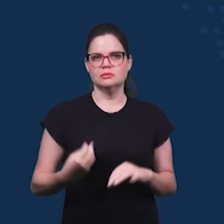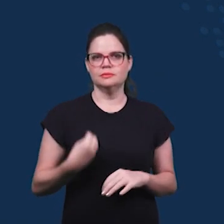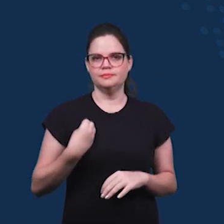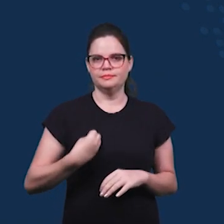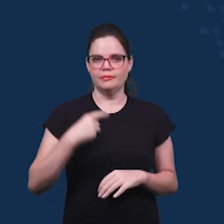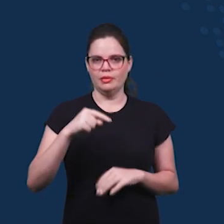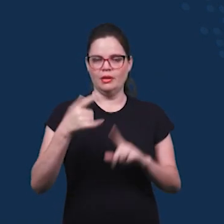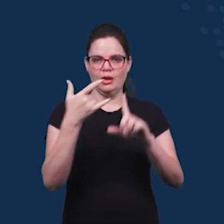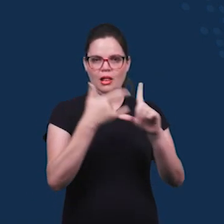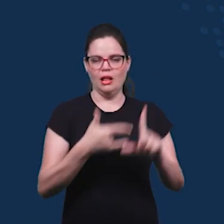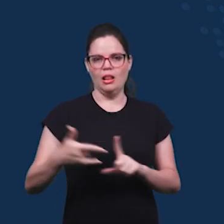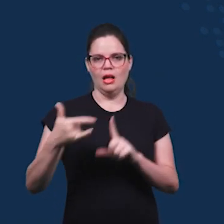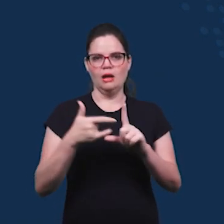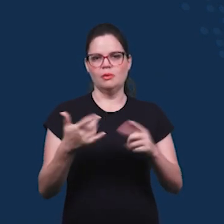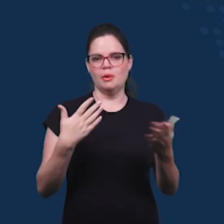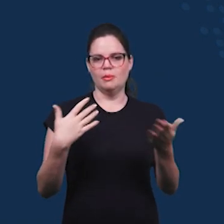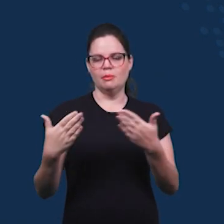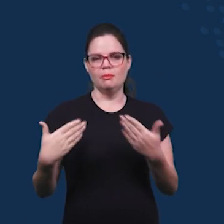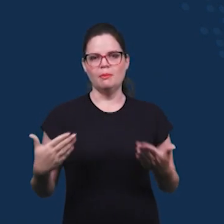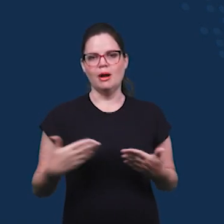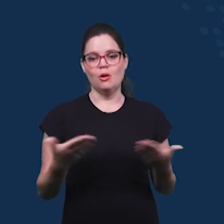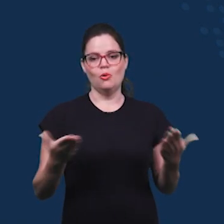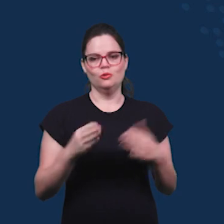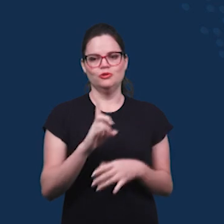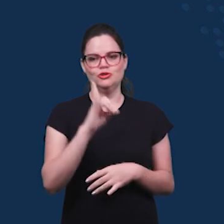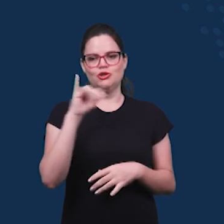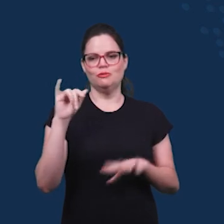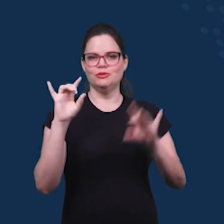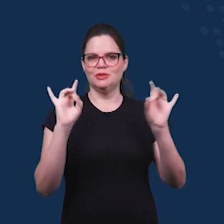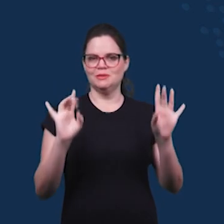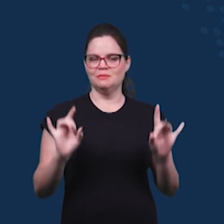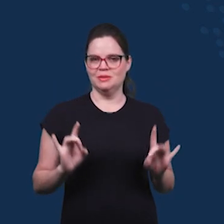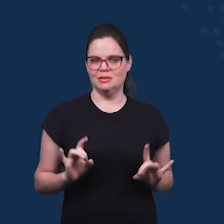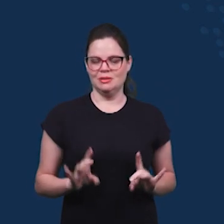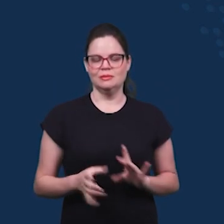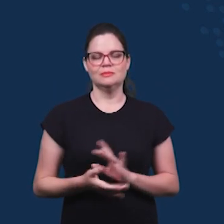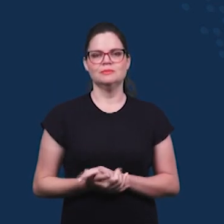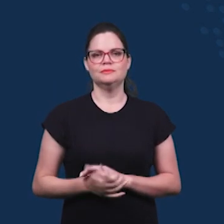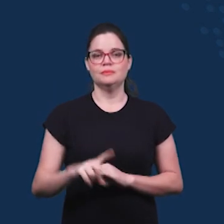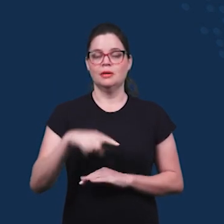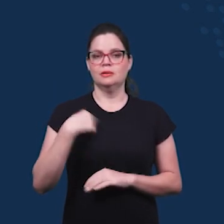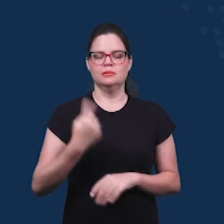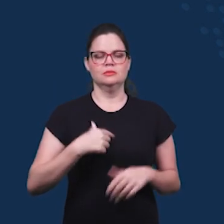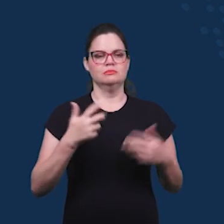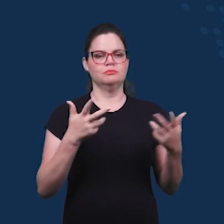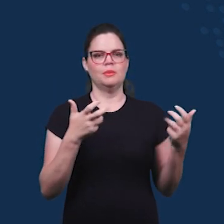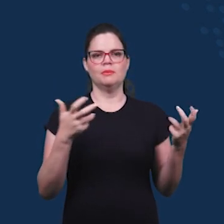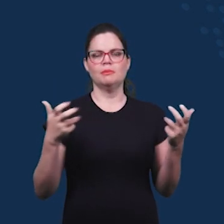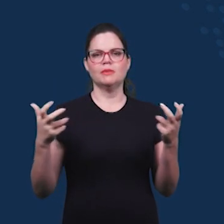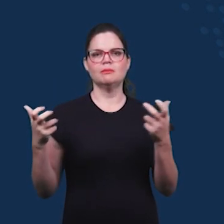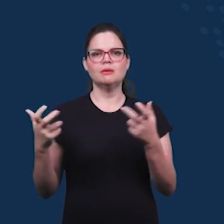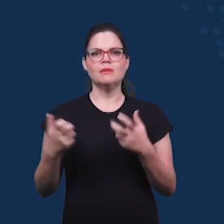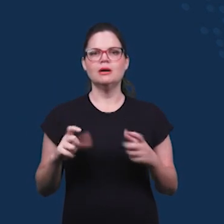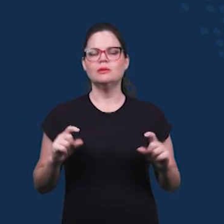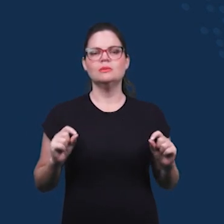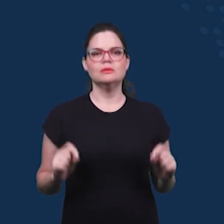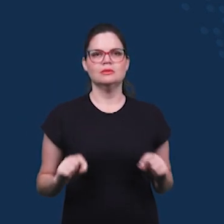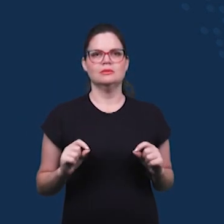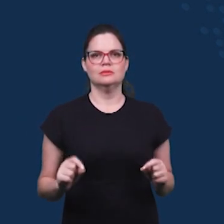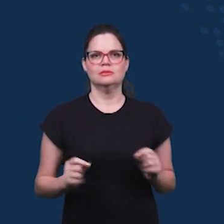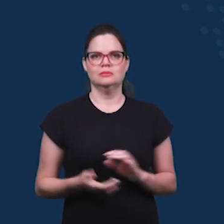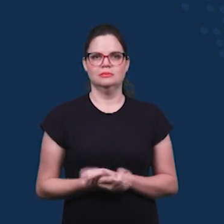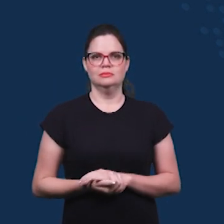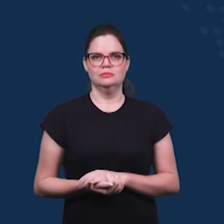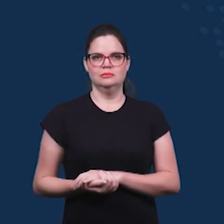essa live, participando desse dia tão especial, nós vamos perceber que a